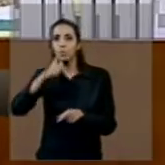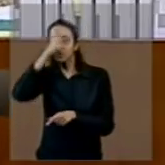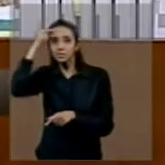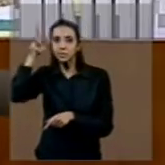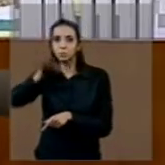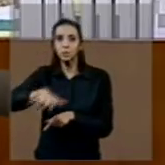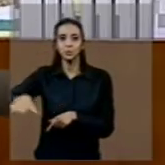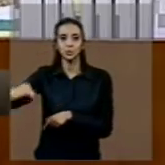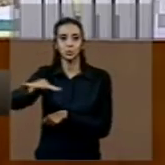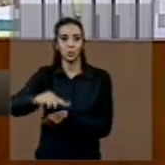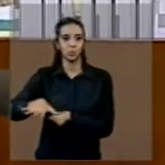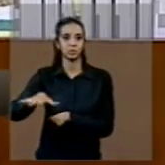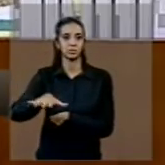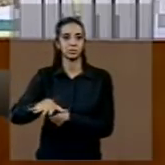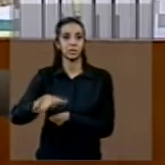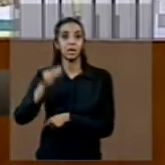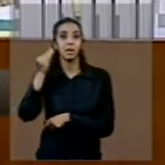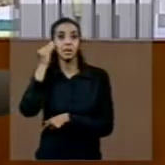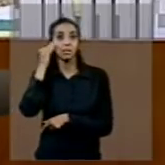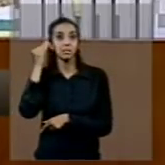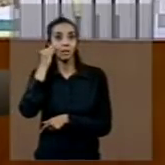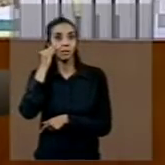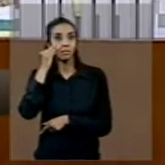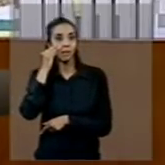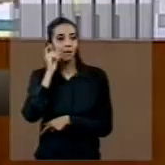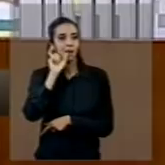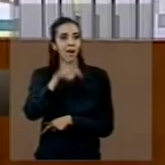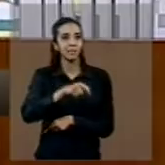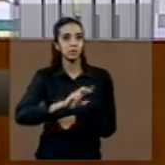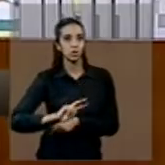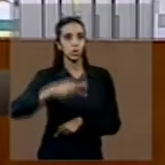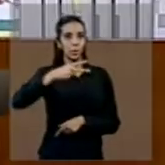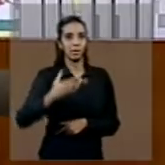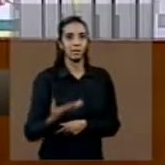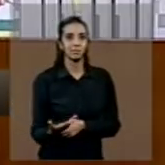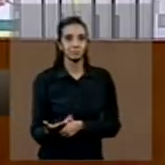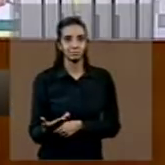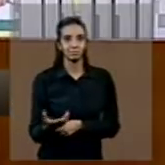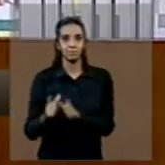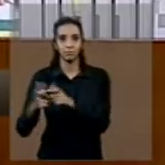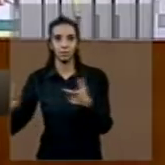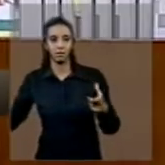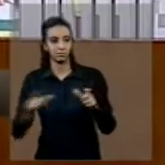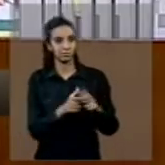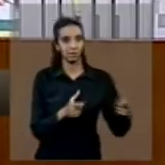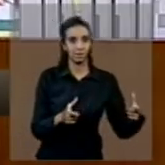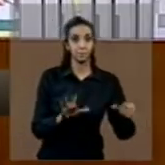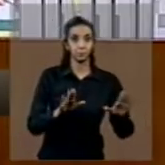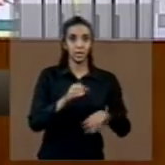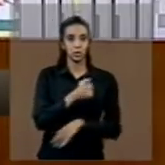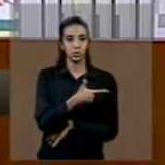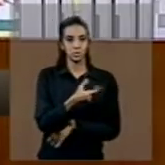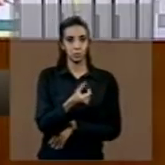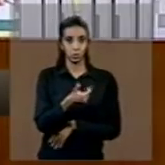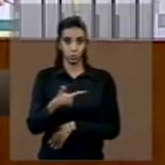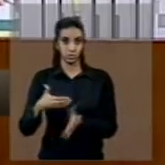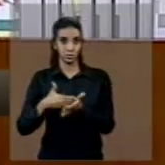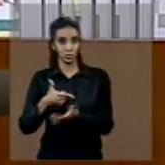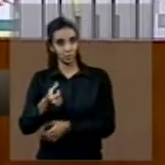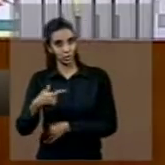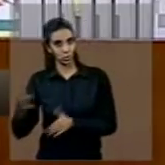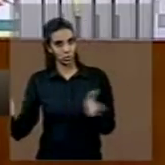do mecanismo de tentar se alistar mais de uma vez. É por isso que, se de 2012 a 2014 foram